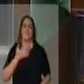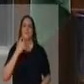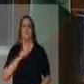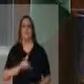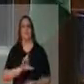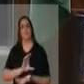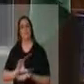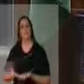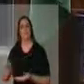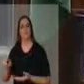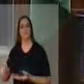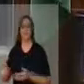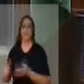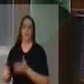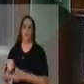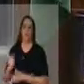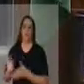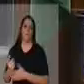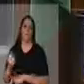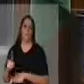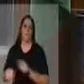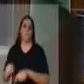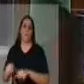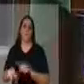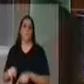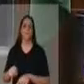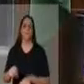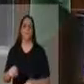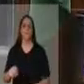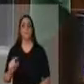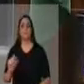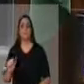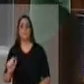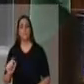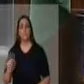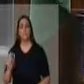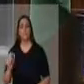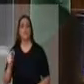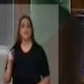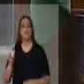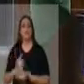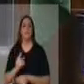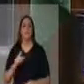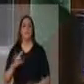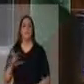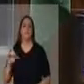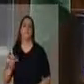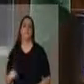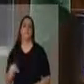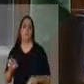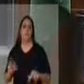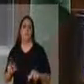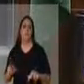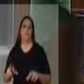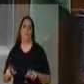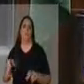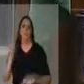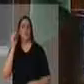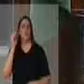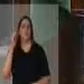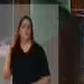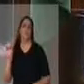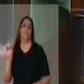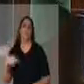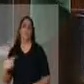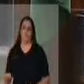comprar, deputado Carnas, equipamento colposcópio, que faz o preventivo, ajuda os médicos a fazer a prevenção do câncer. E nós